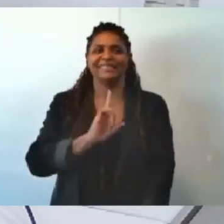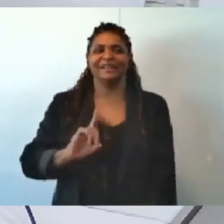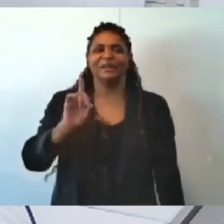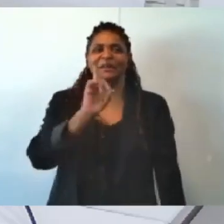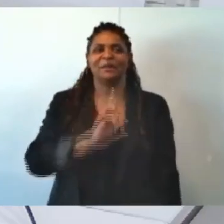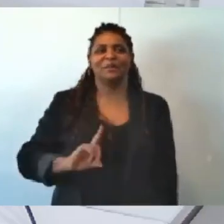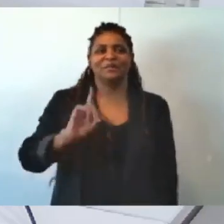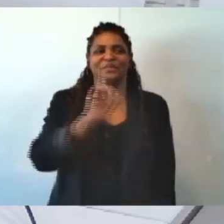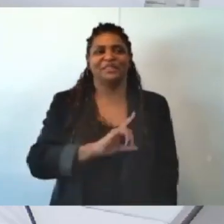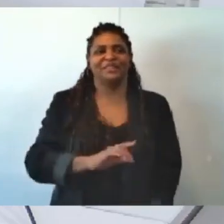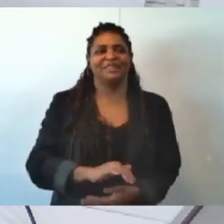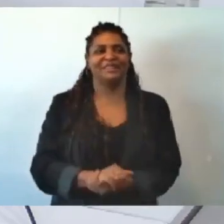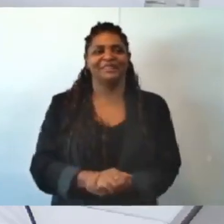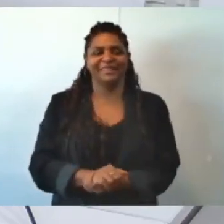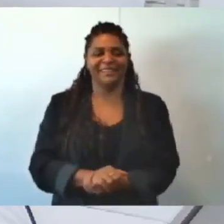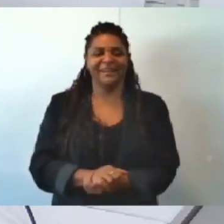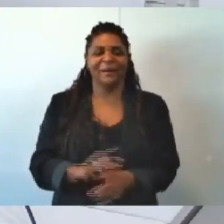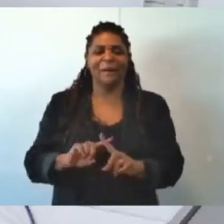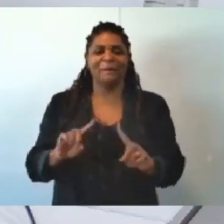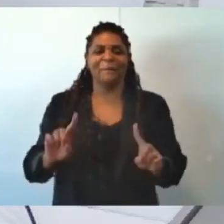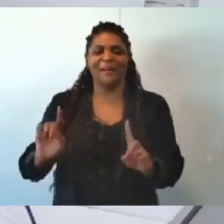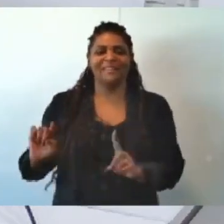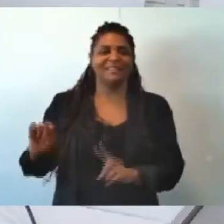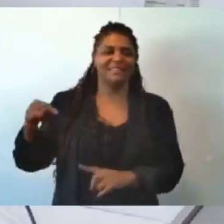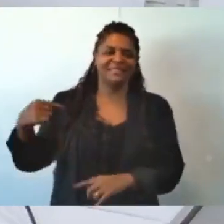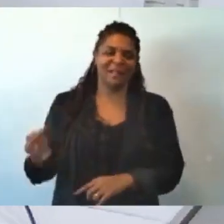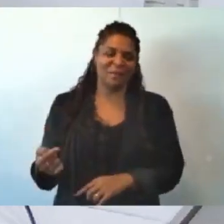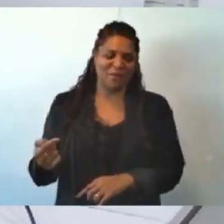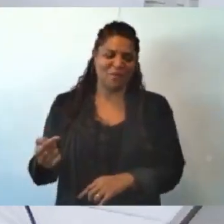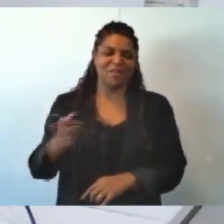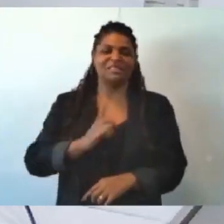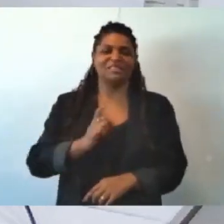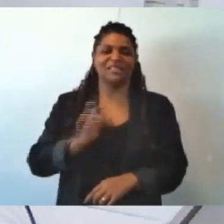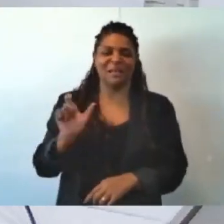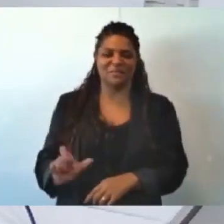depois, até porque a gente mora lá, a gente vê lá,